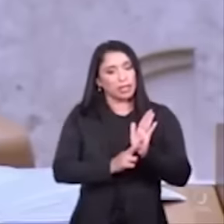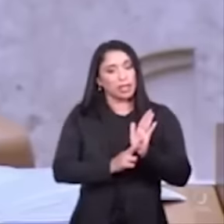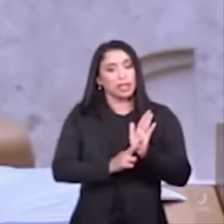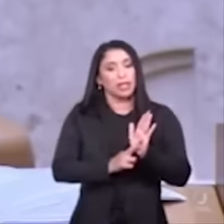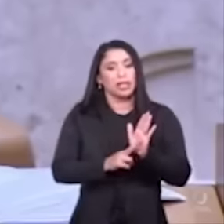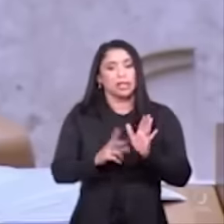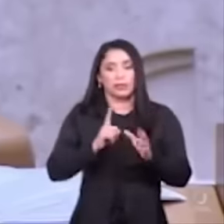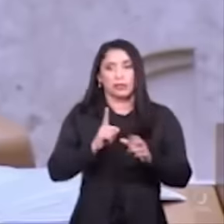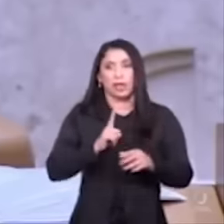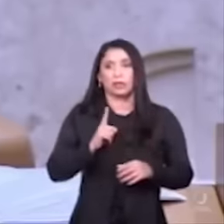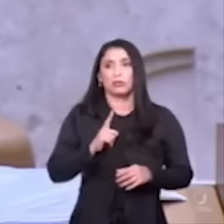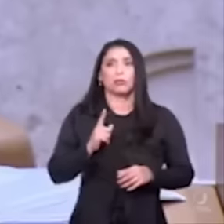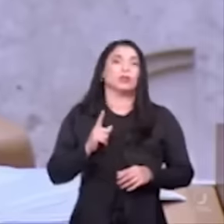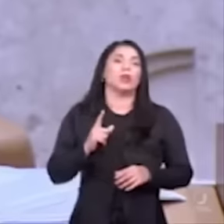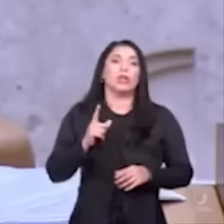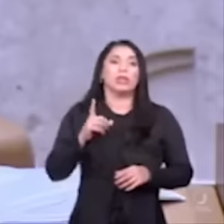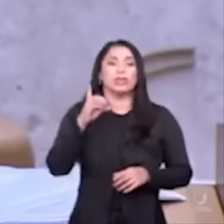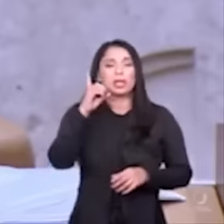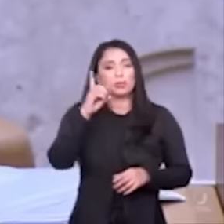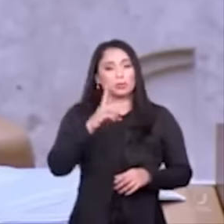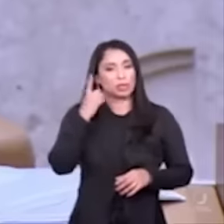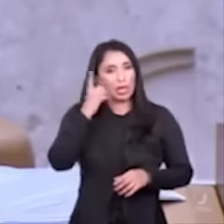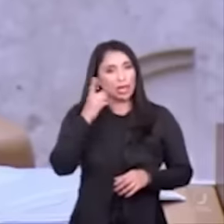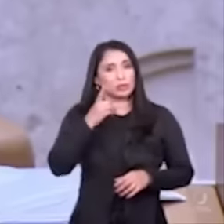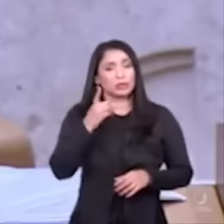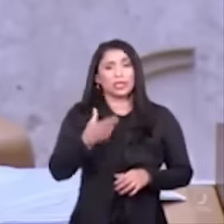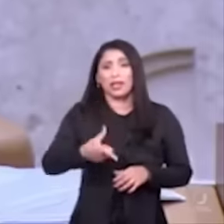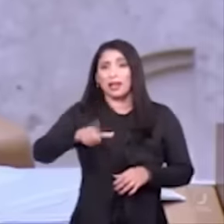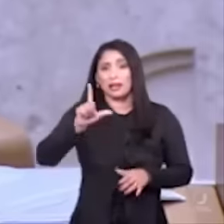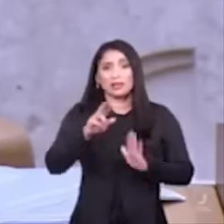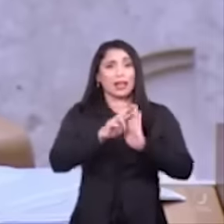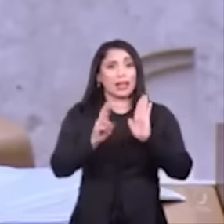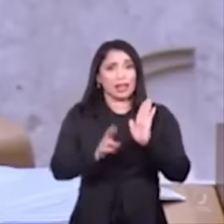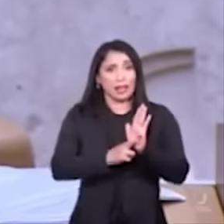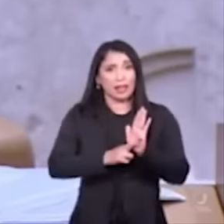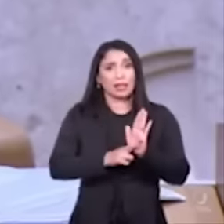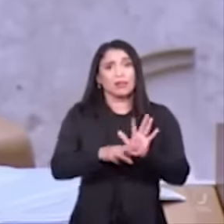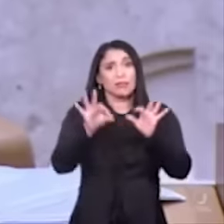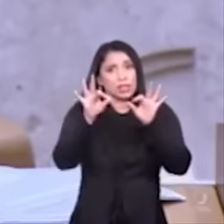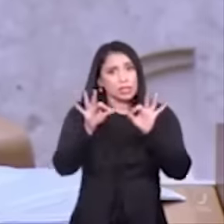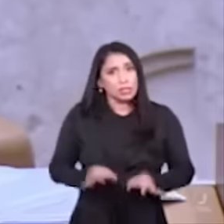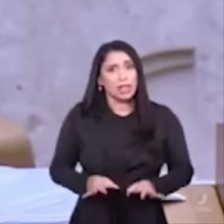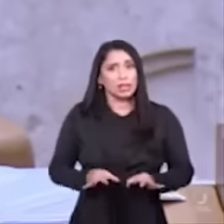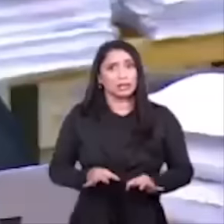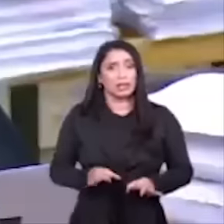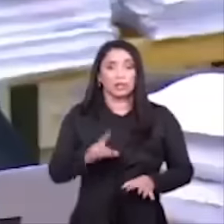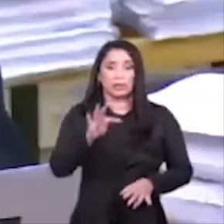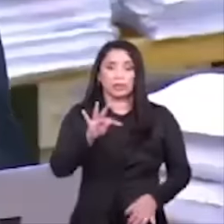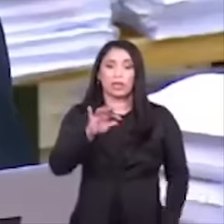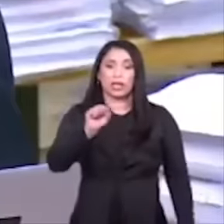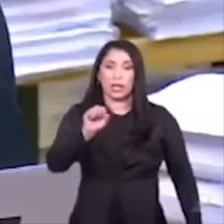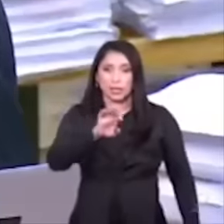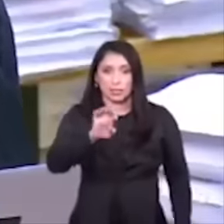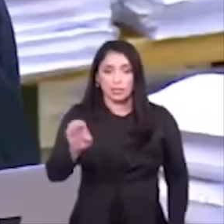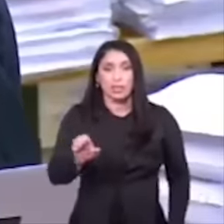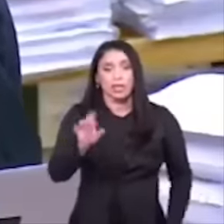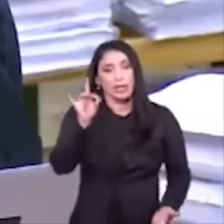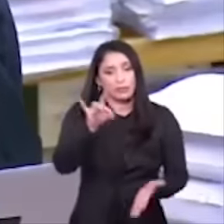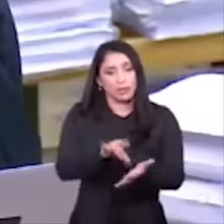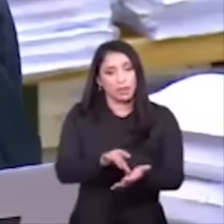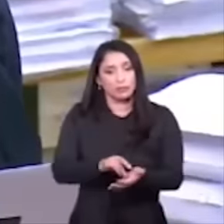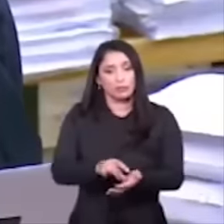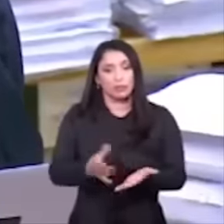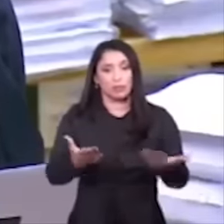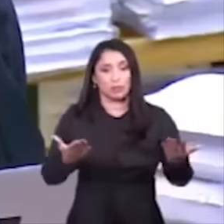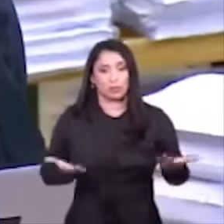do mandato de um deputado eleito pela regra que vigorava e diplomado pelo TSE então que vai ficar na